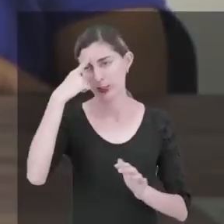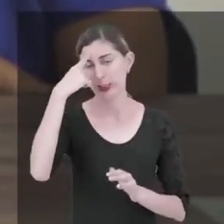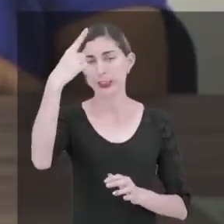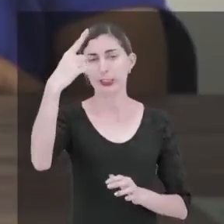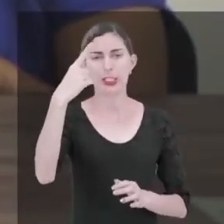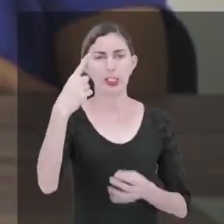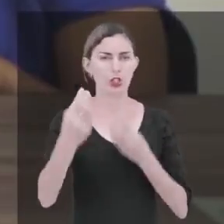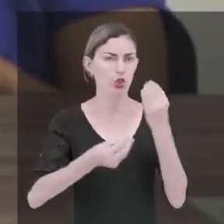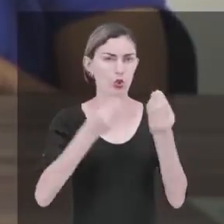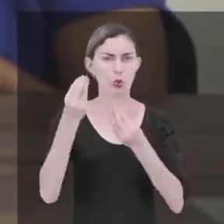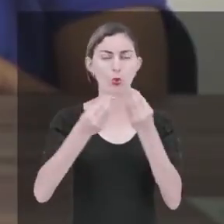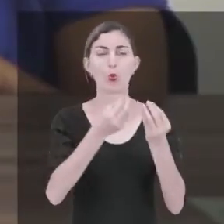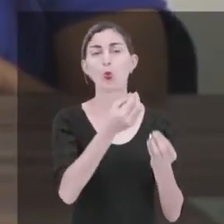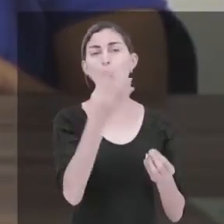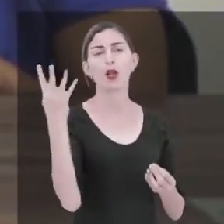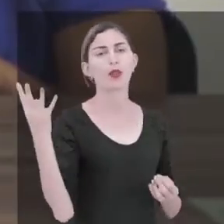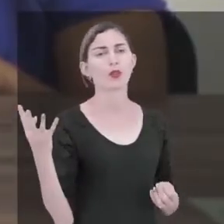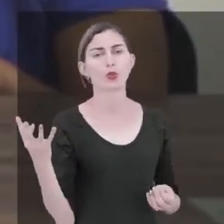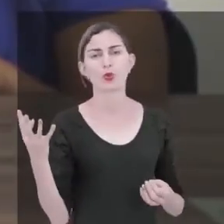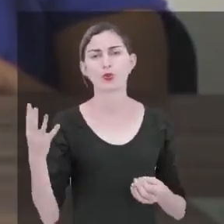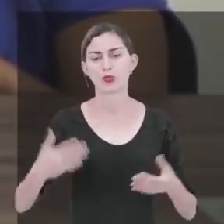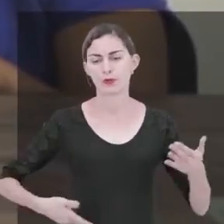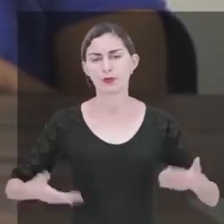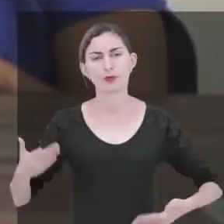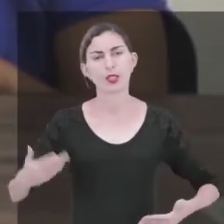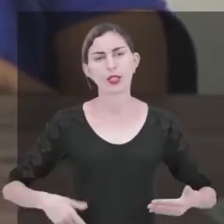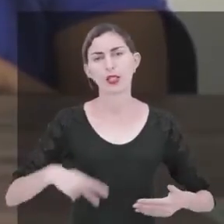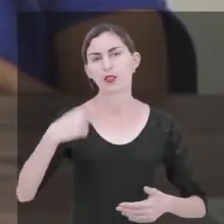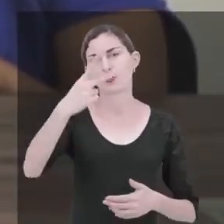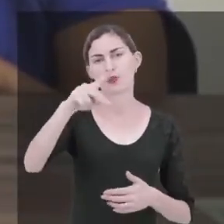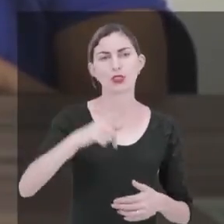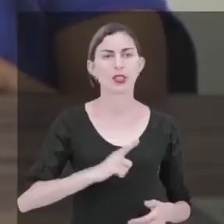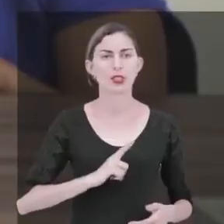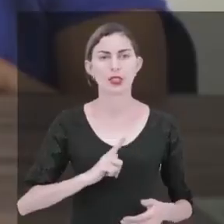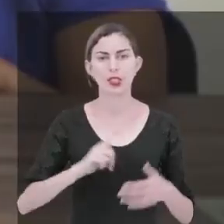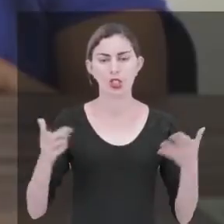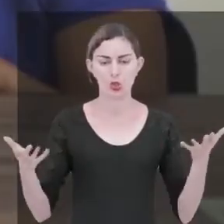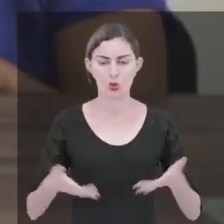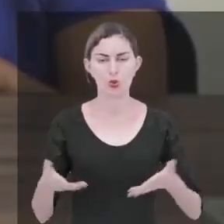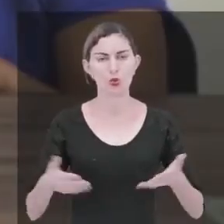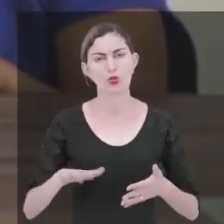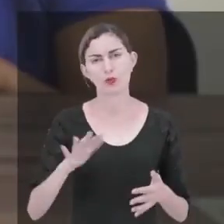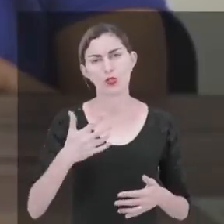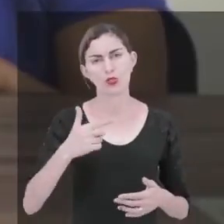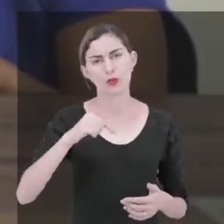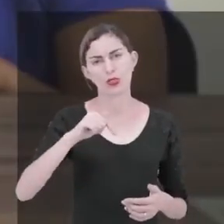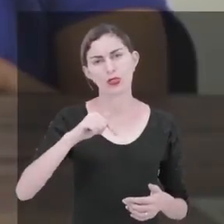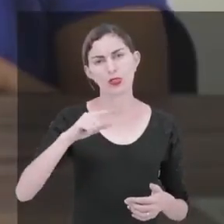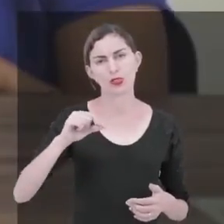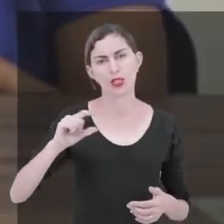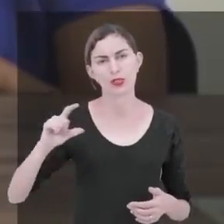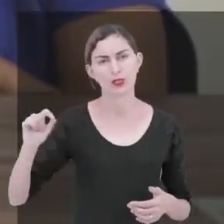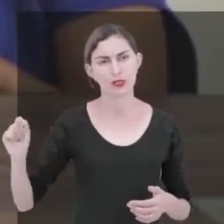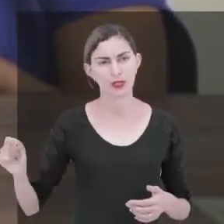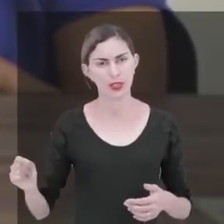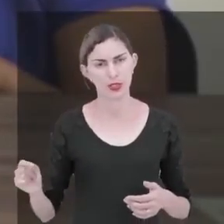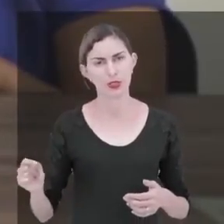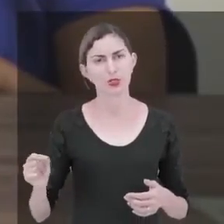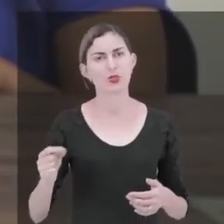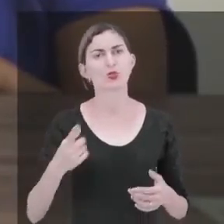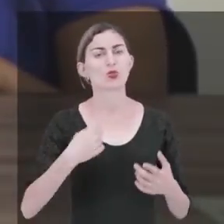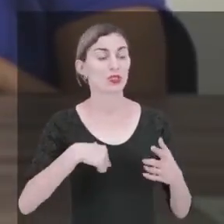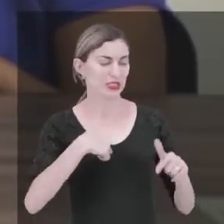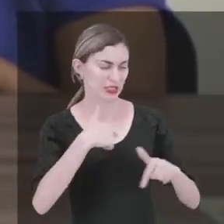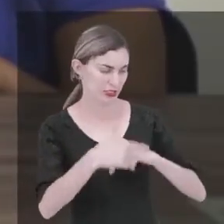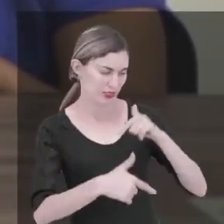termos uma ideia de montante, quantos funcionários você tem hoje? Em torno de 700 funcionários distribuídos.